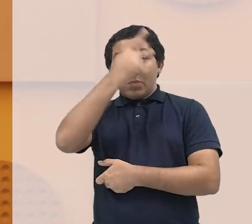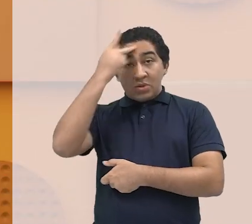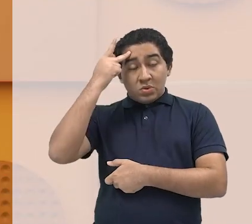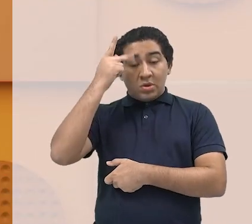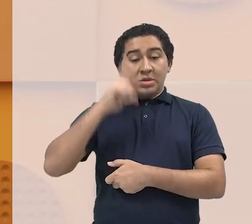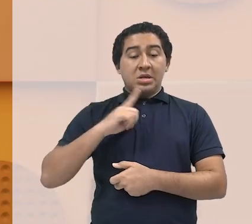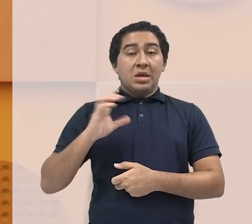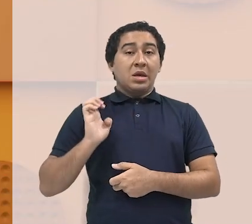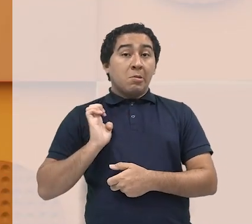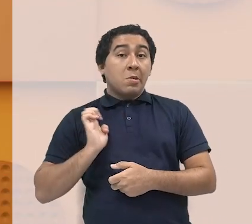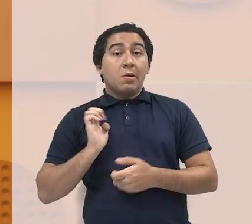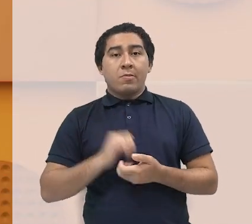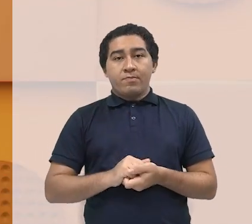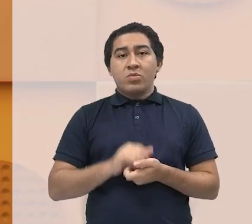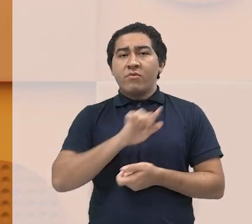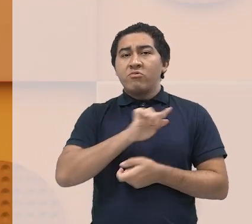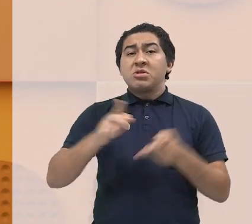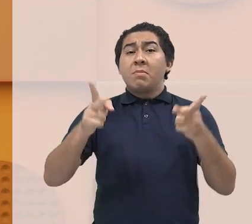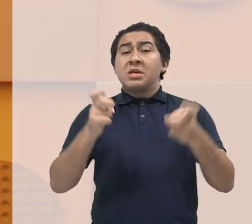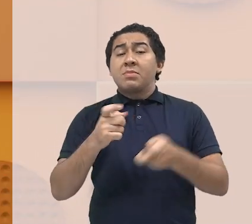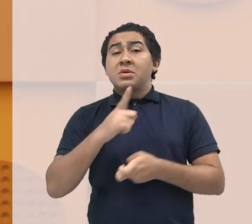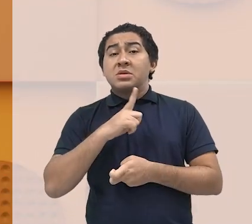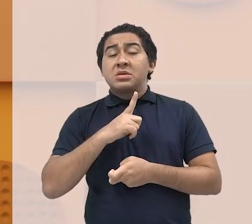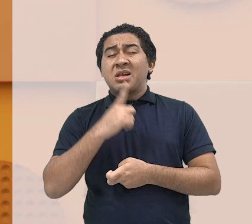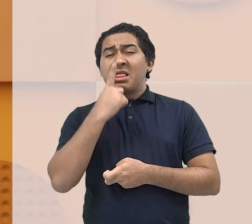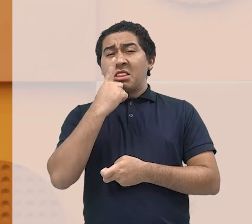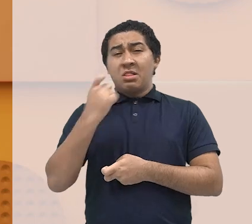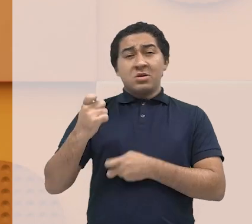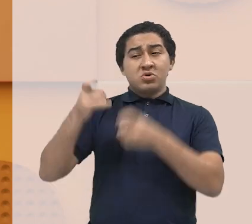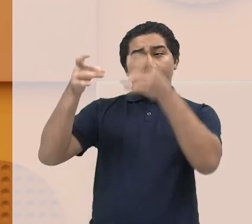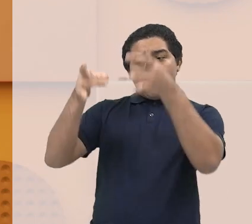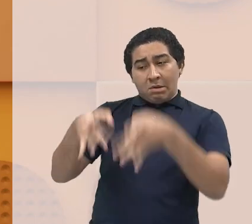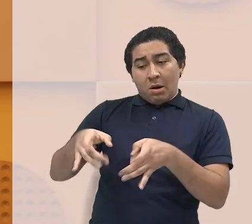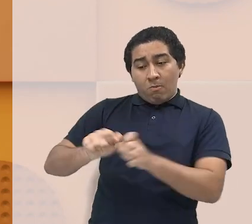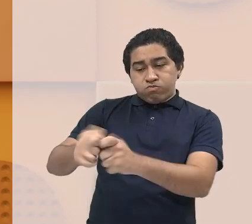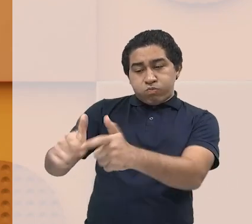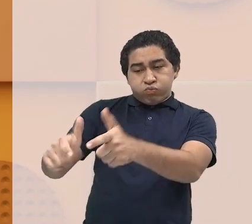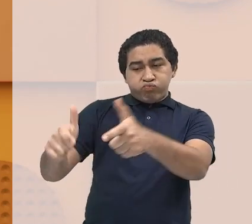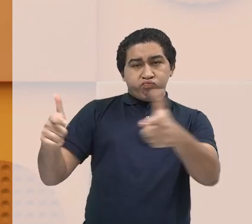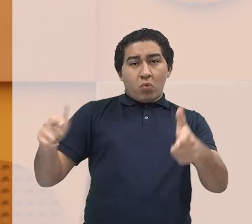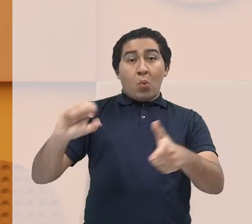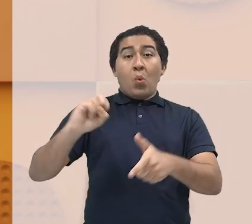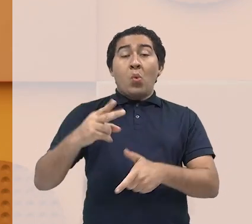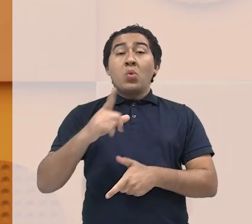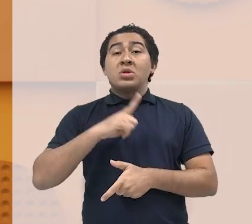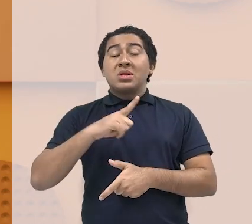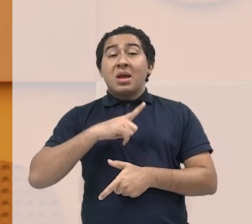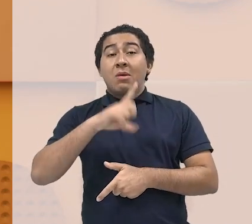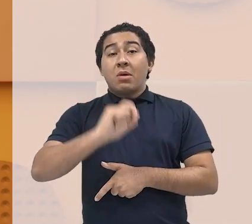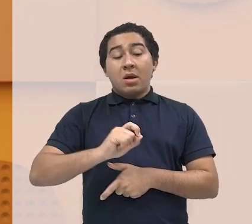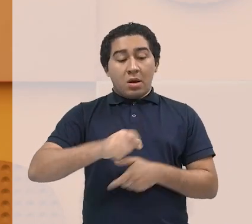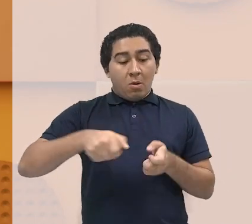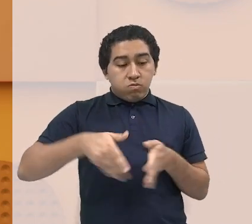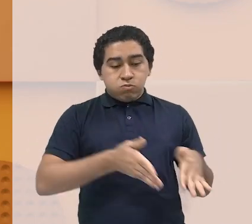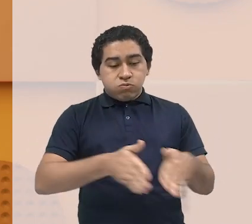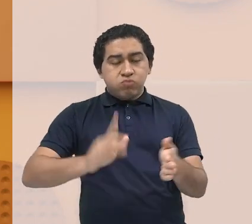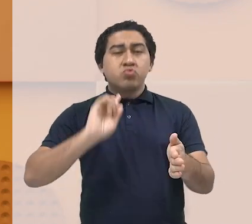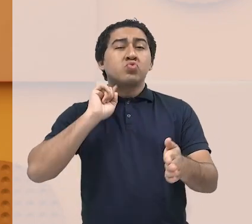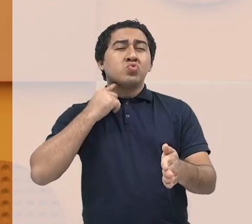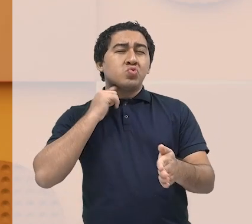dinheiro, você vê lixões a céus abertos, você vê esgoto aberto ali,